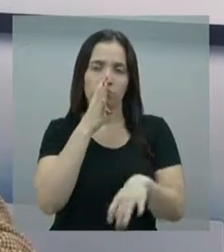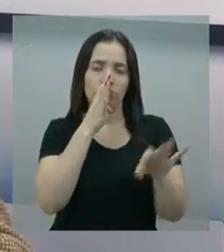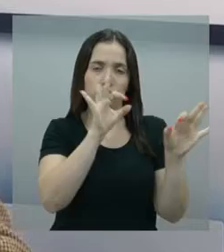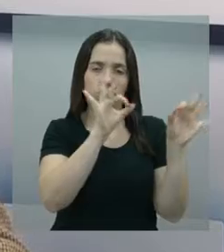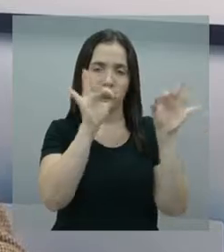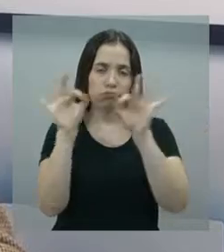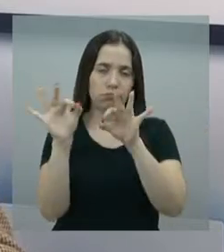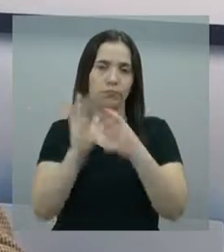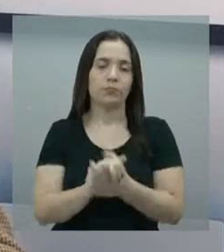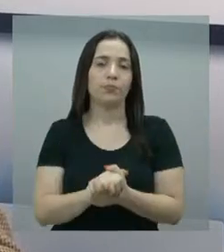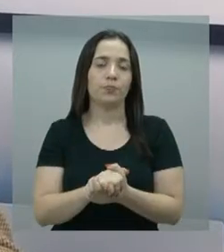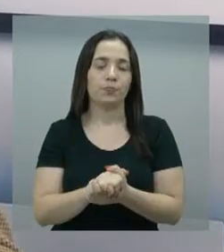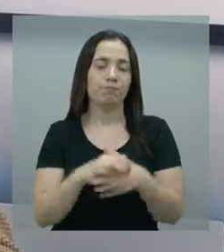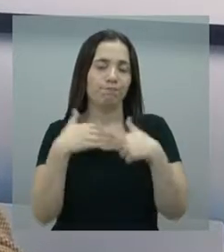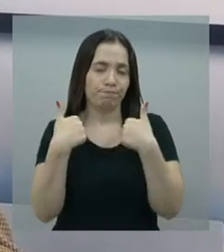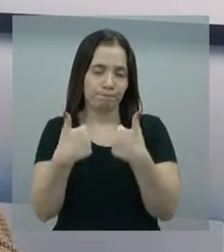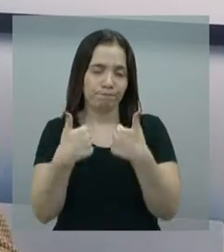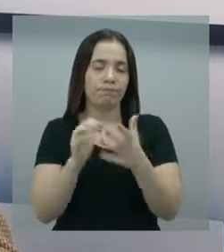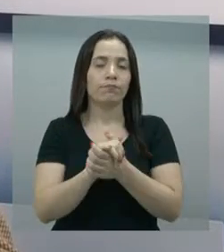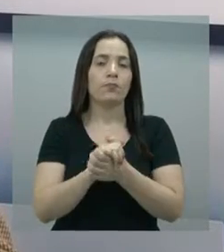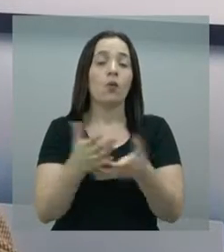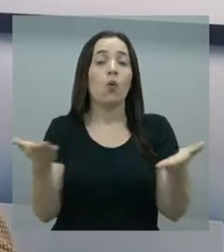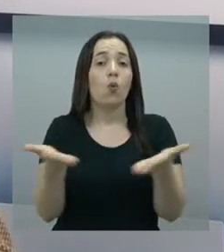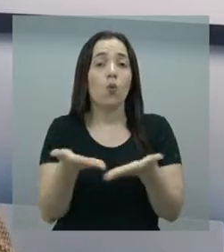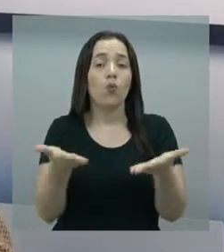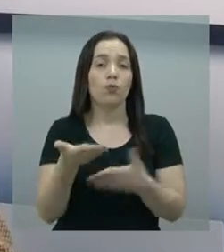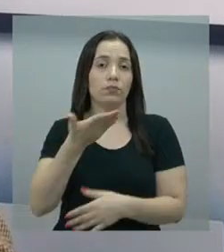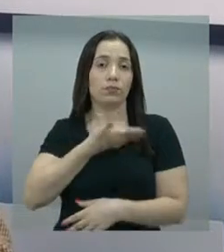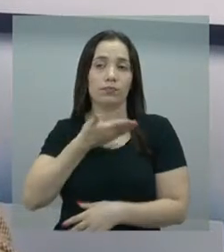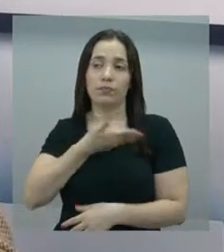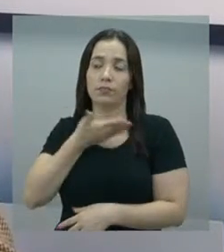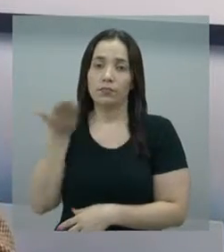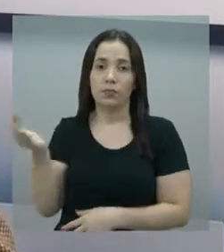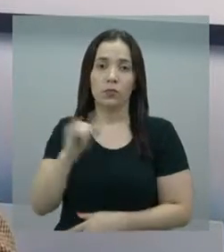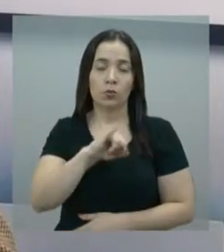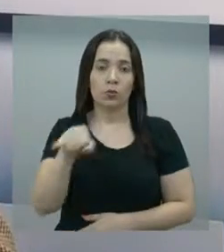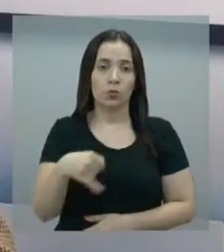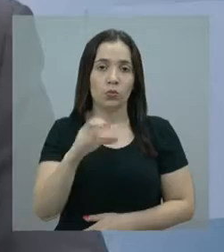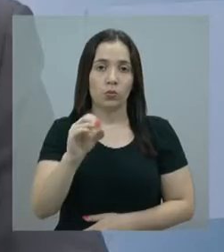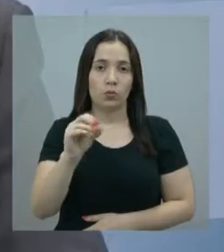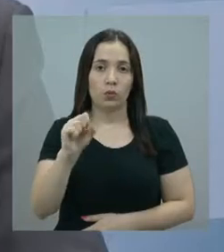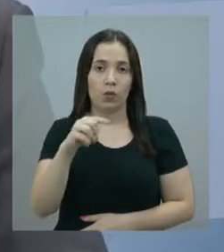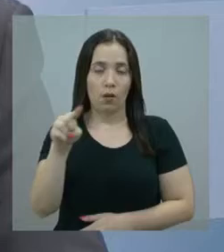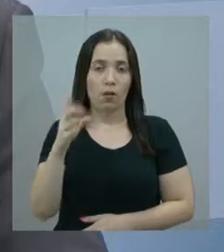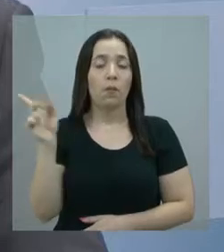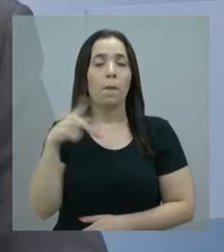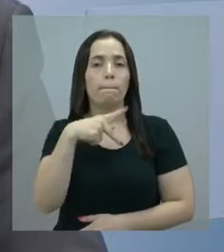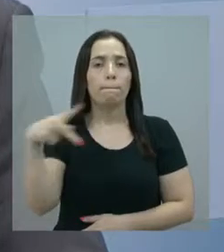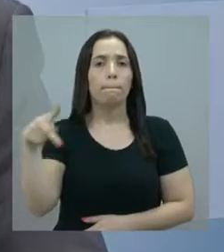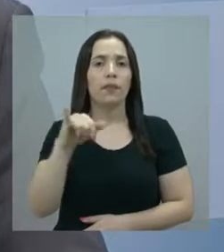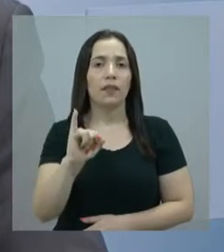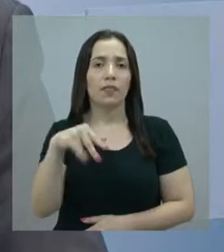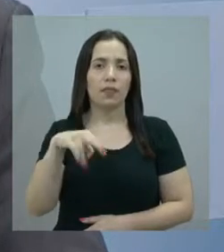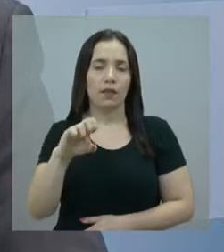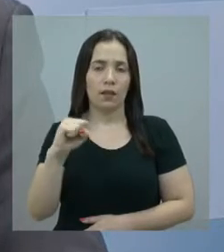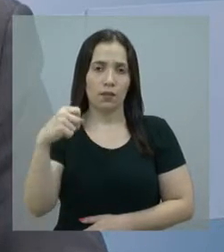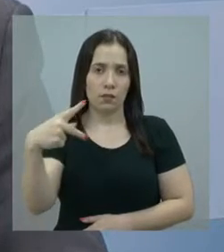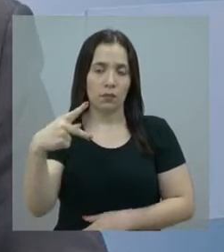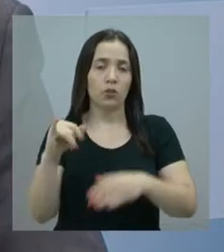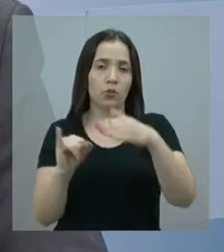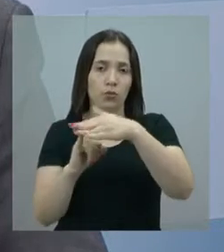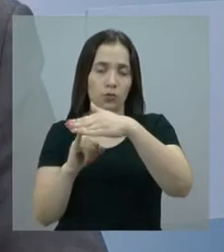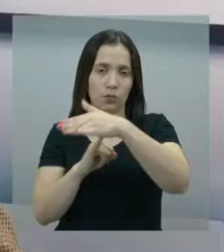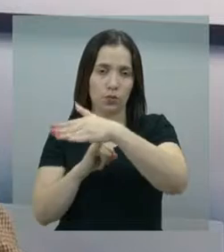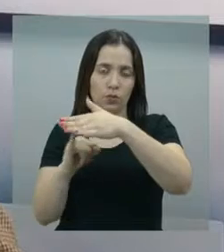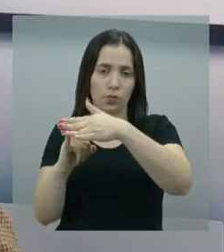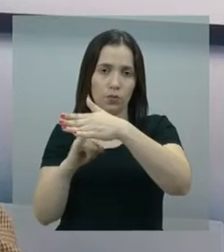programa Pela Ordem, tá certo? Eu estou aqui hoje com o meu amigo João Milton, presidente do INESP, o Instituto